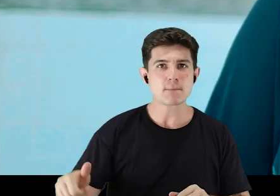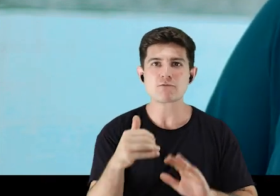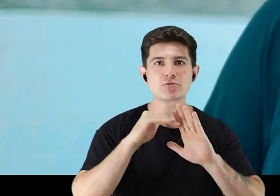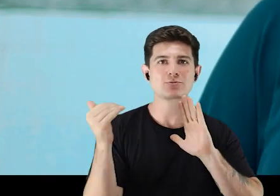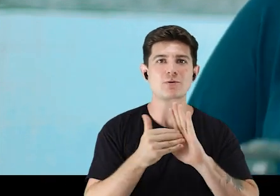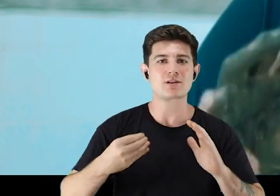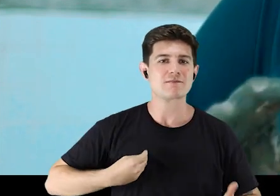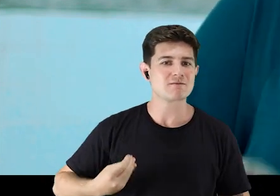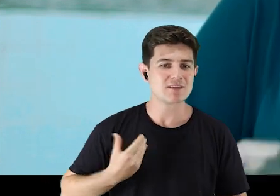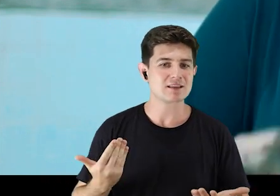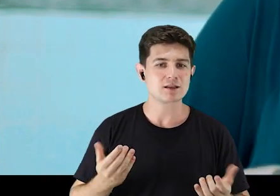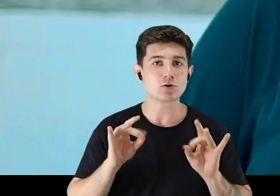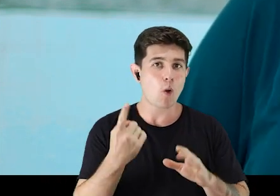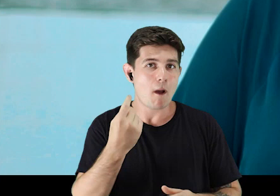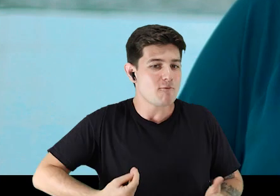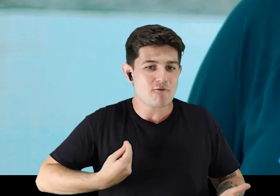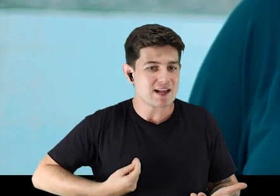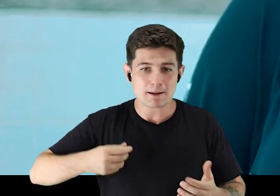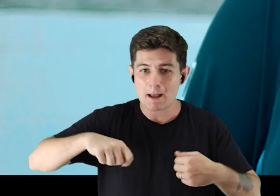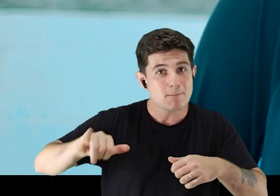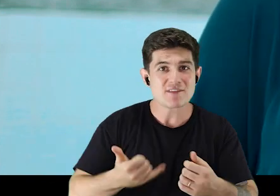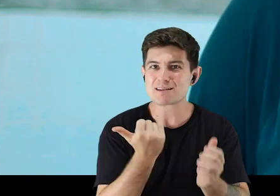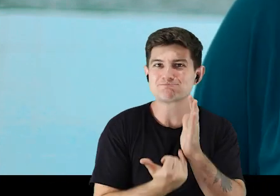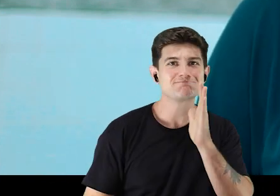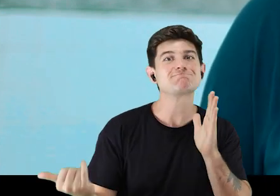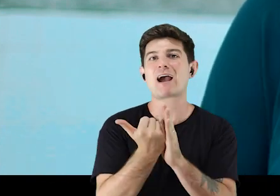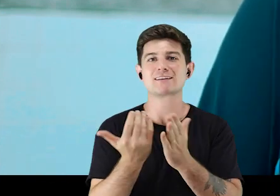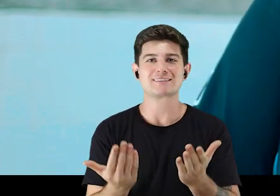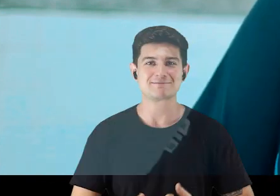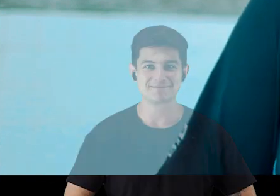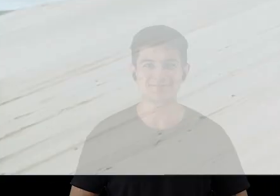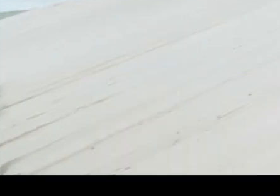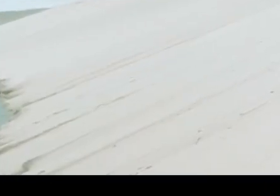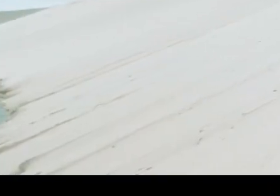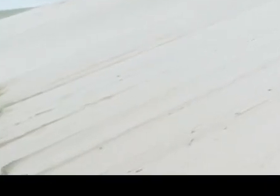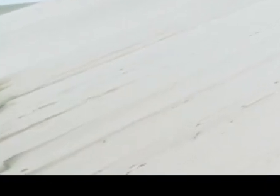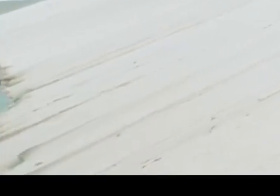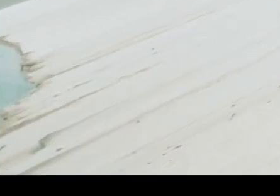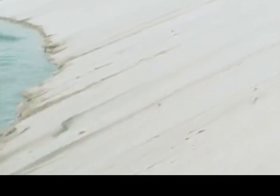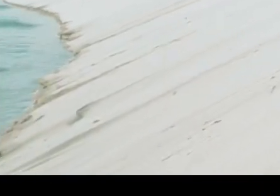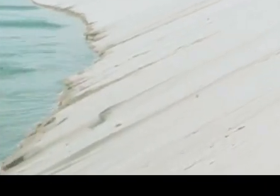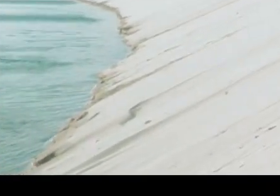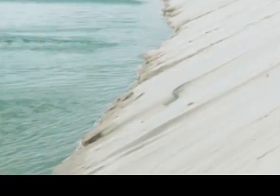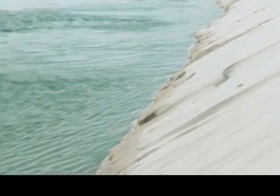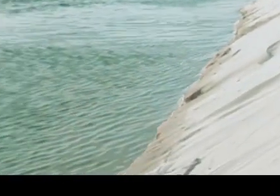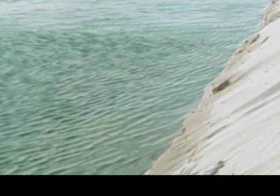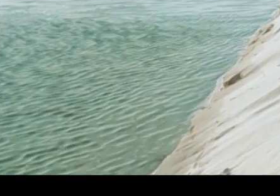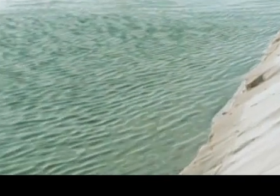Eu acho que é bom, a gente tá aproveitando toda a parte da nossa vida. A gente só tem uma vida, precisa aproveitar o máximo possível.